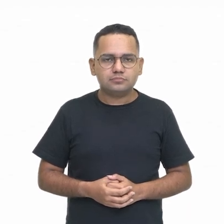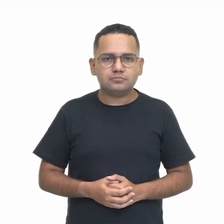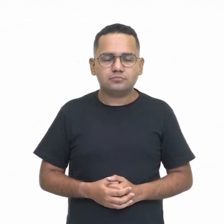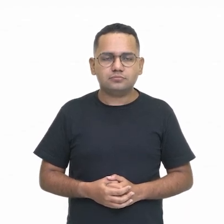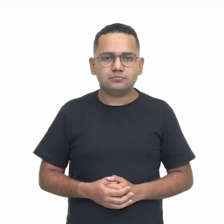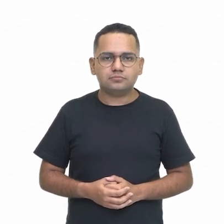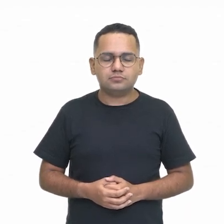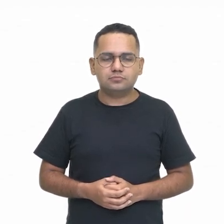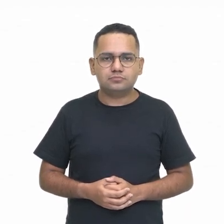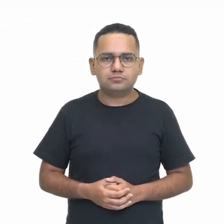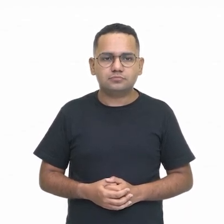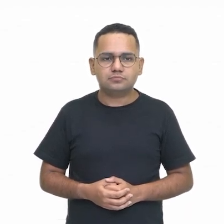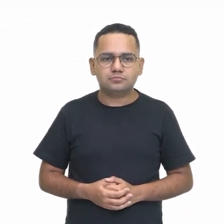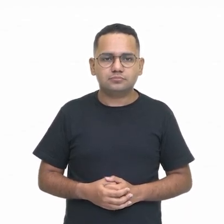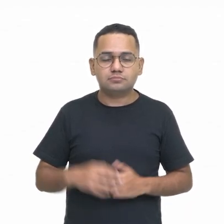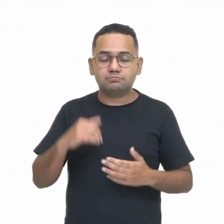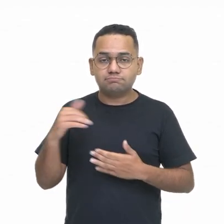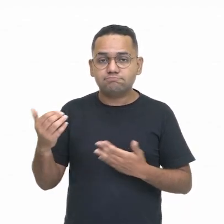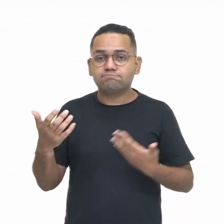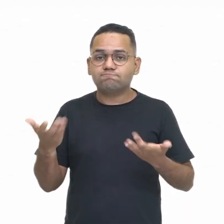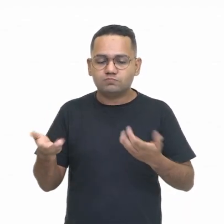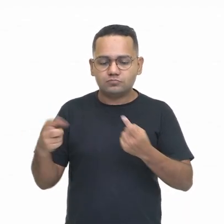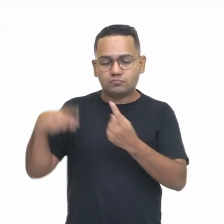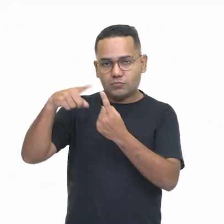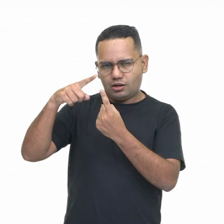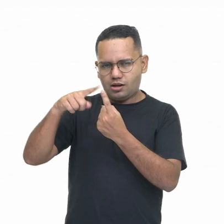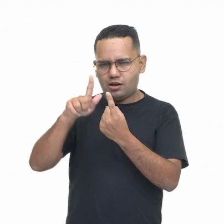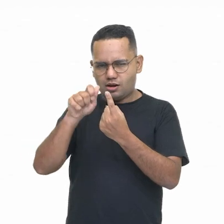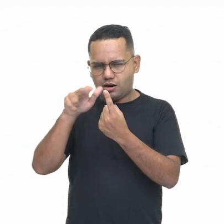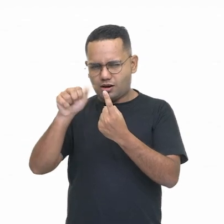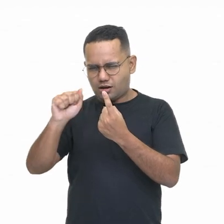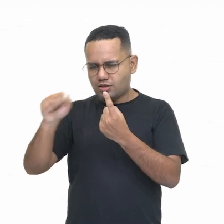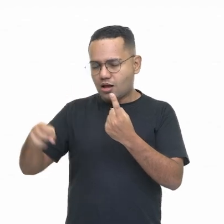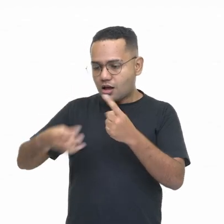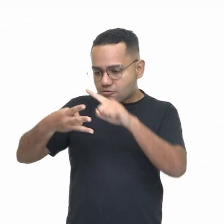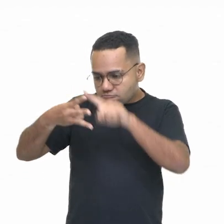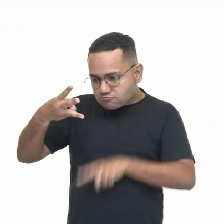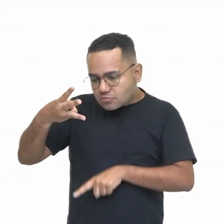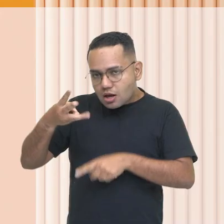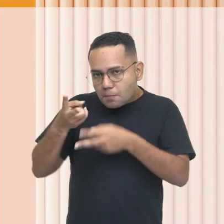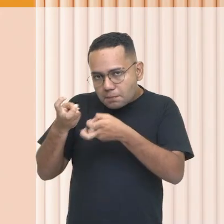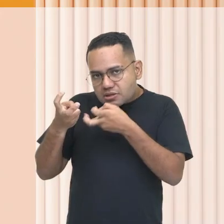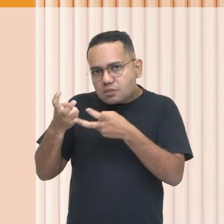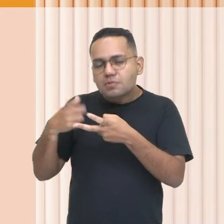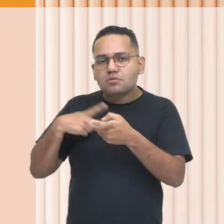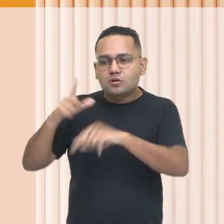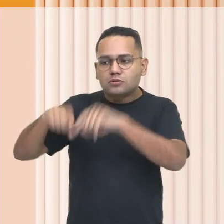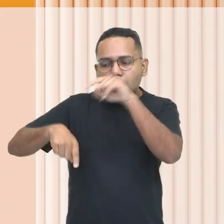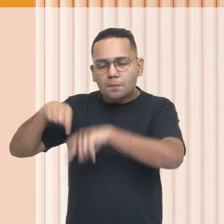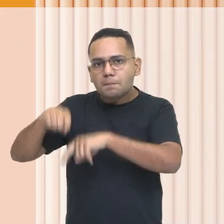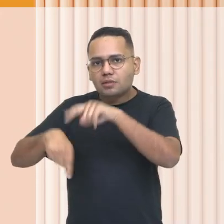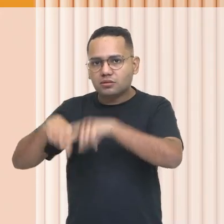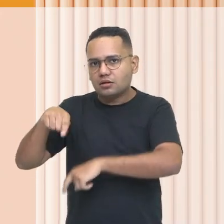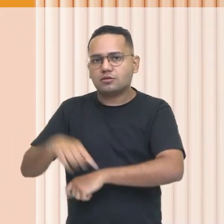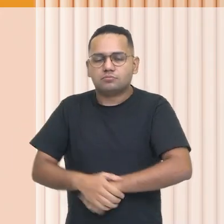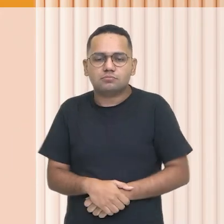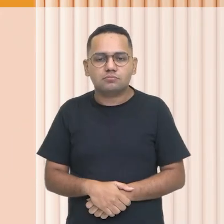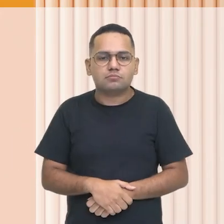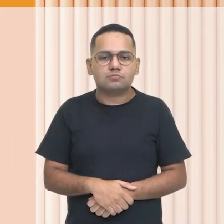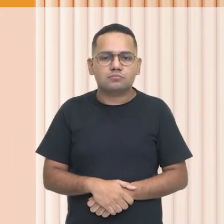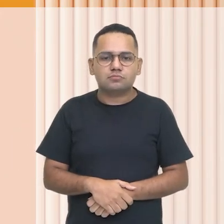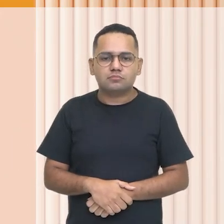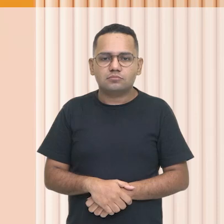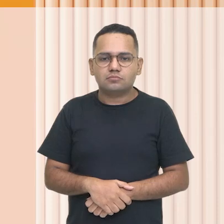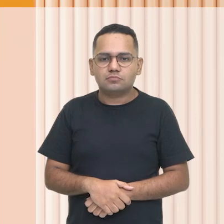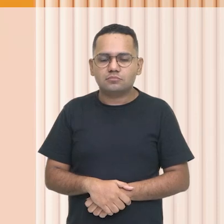nós conseguimos compreender a importância dos pilares e do que era explorado pelo Império de